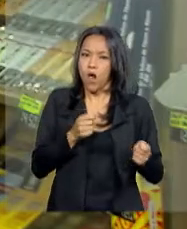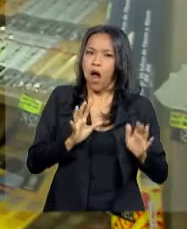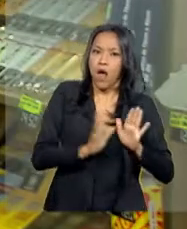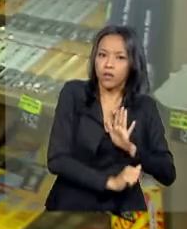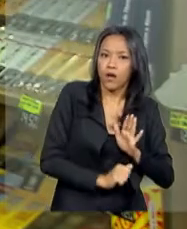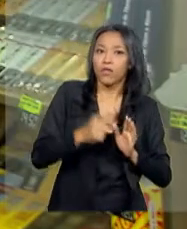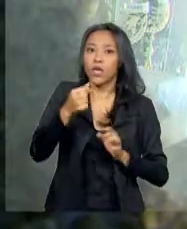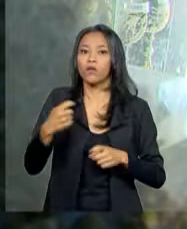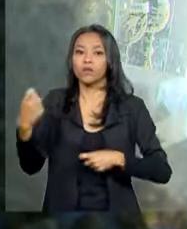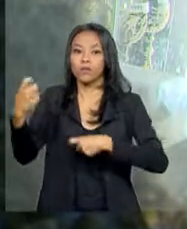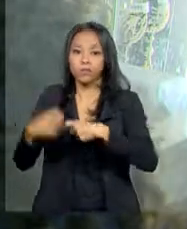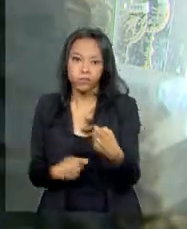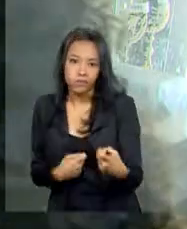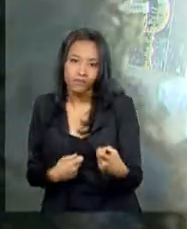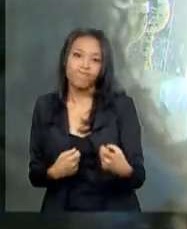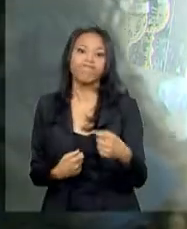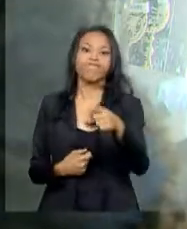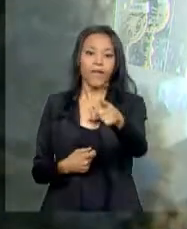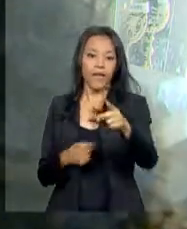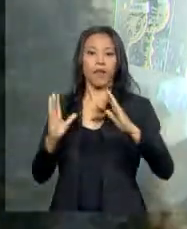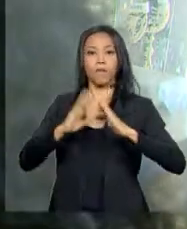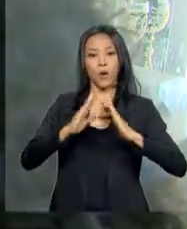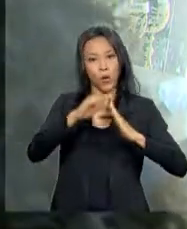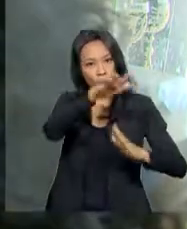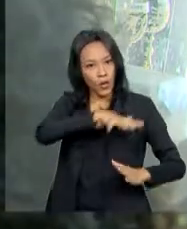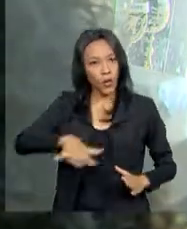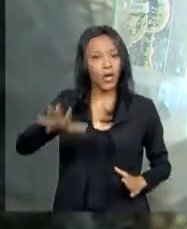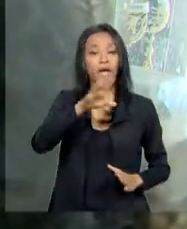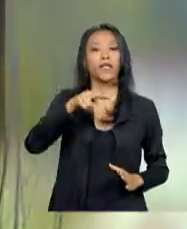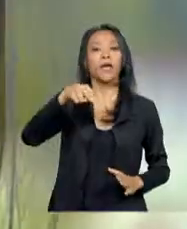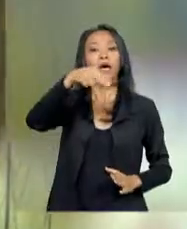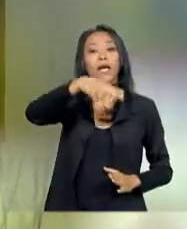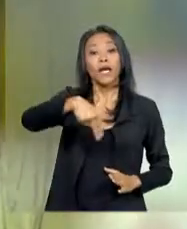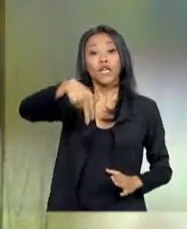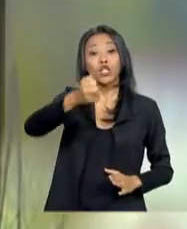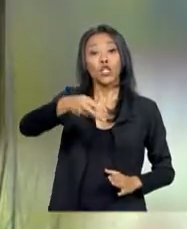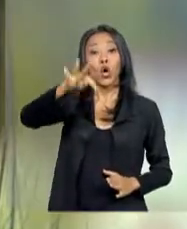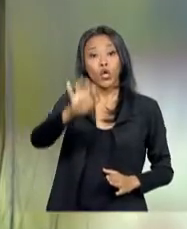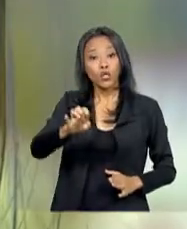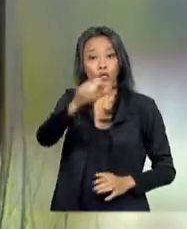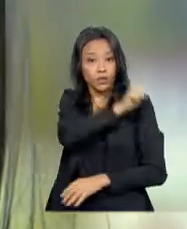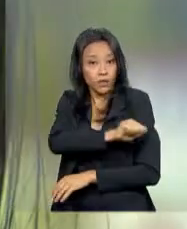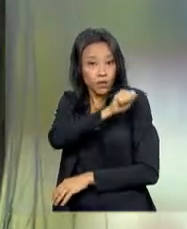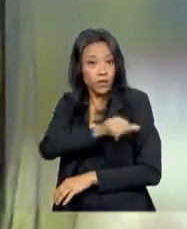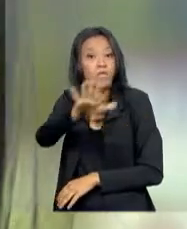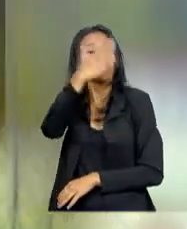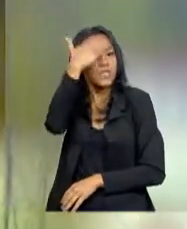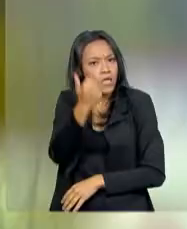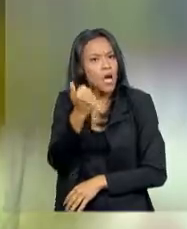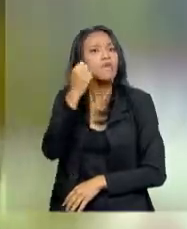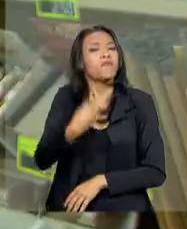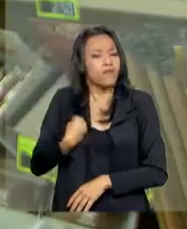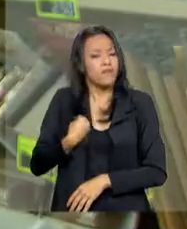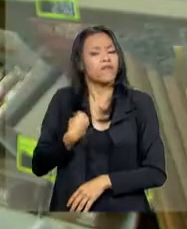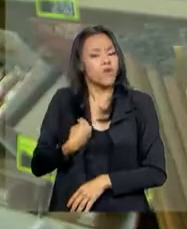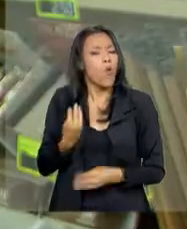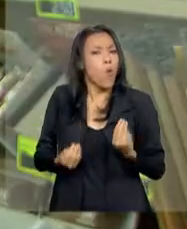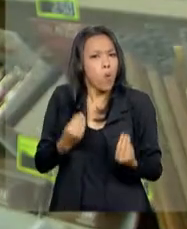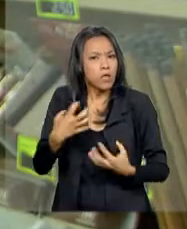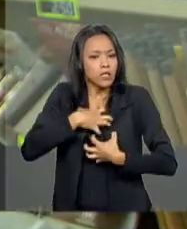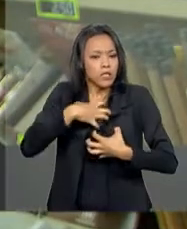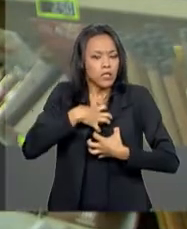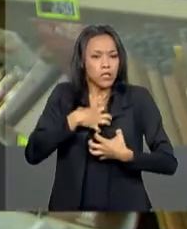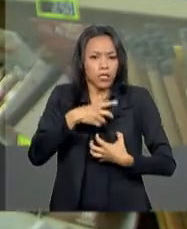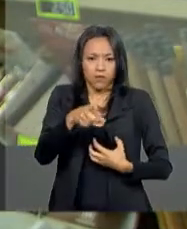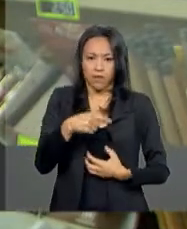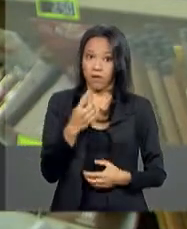outra de estupro. A moradora de Madureira, na zona norte do Rio de Janeiro, sabe bem como é conviver com a violência. Fica com medo de